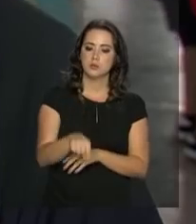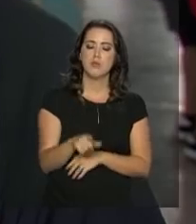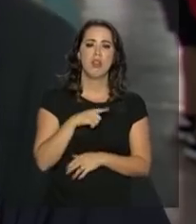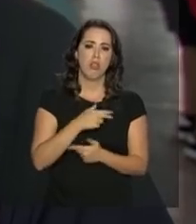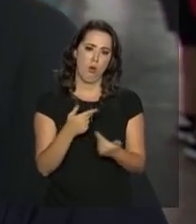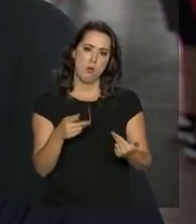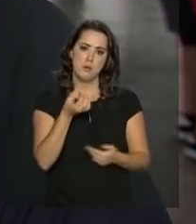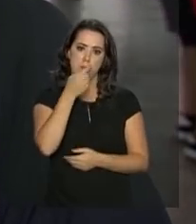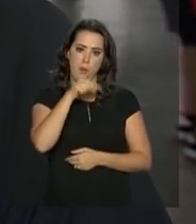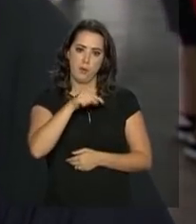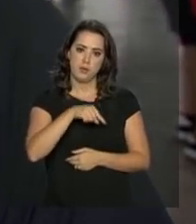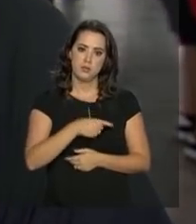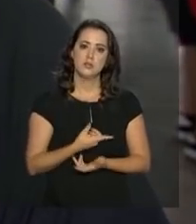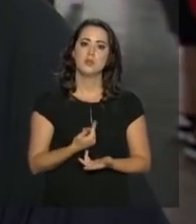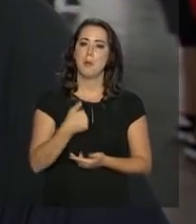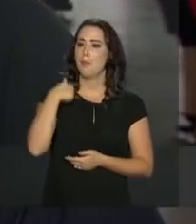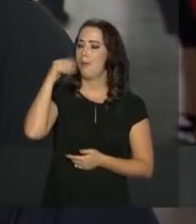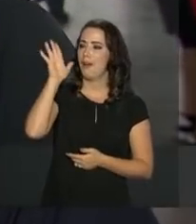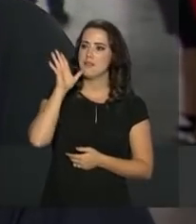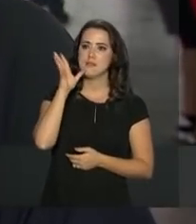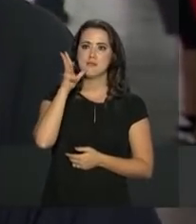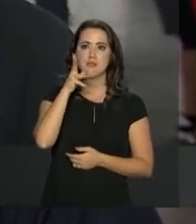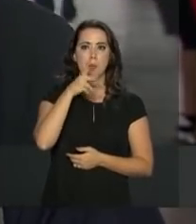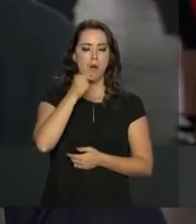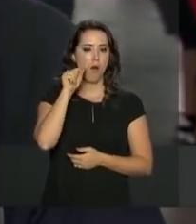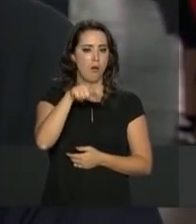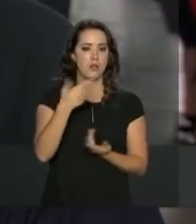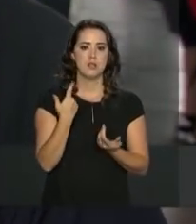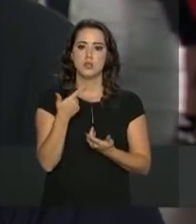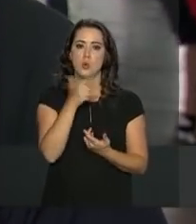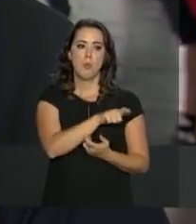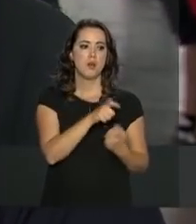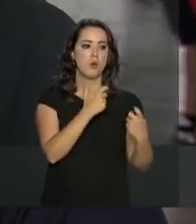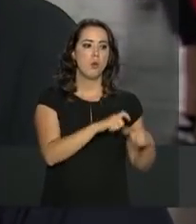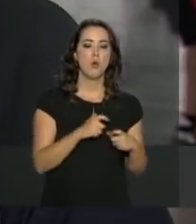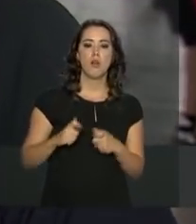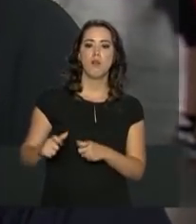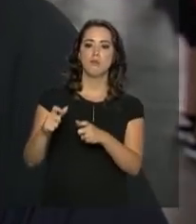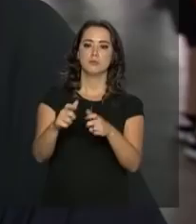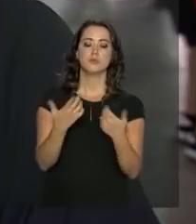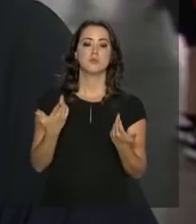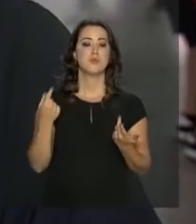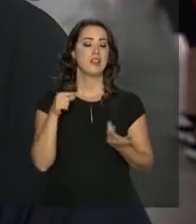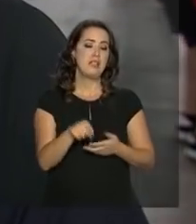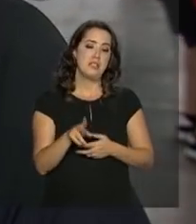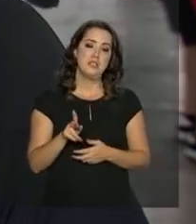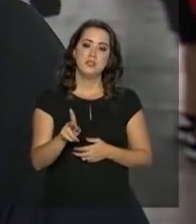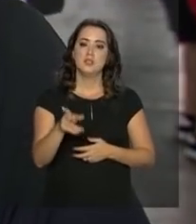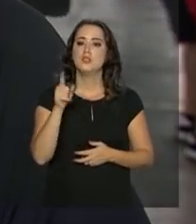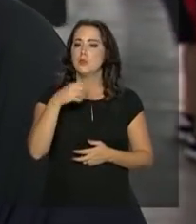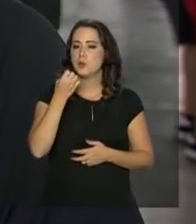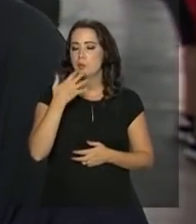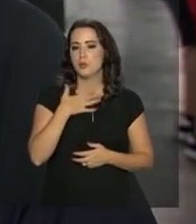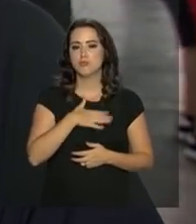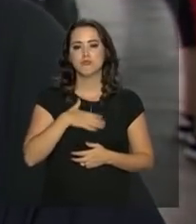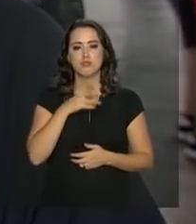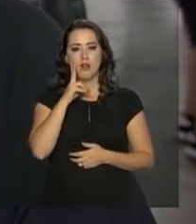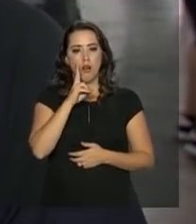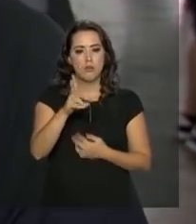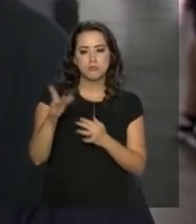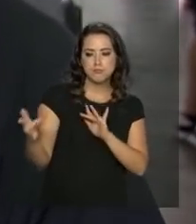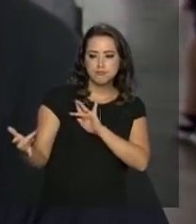qualidade, dura muito mais do que se a gente comprasse em outro estabelecimento. E acaba sendo até prazeroso por causa